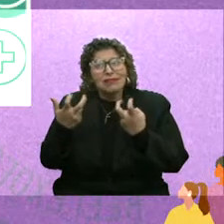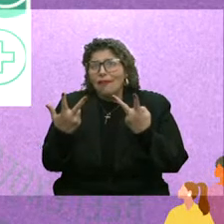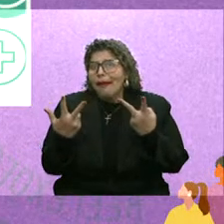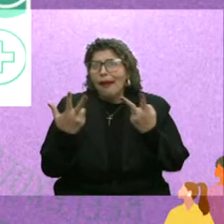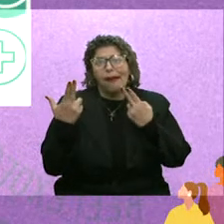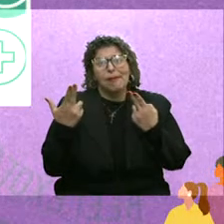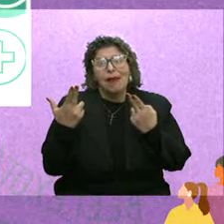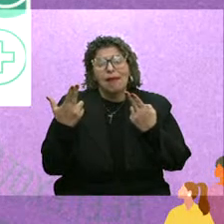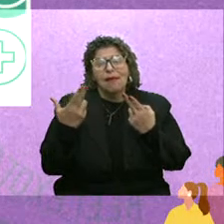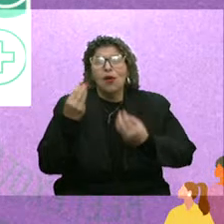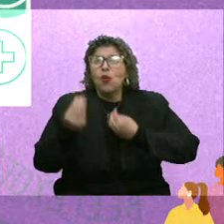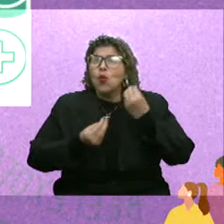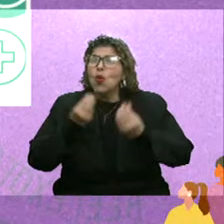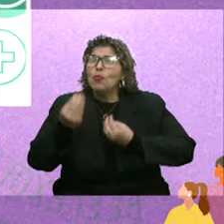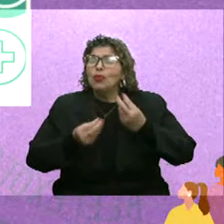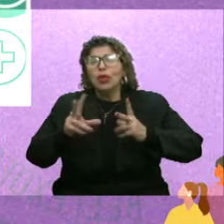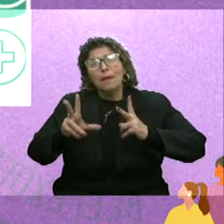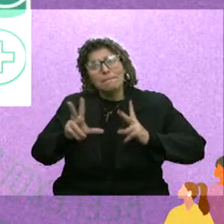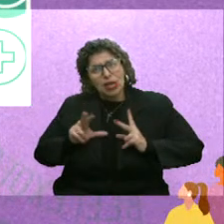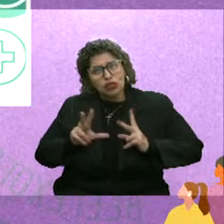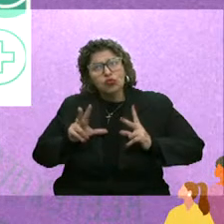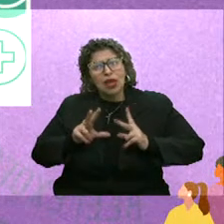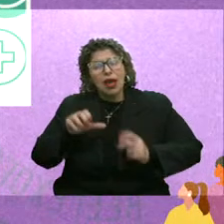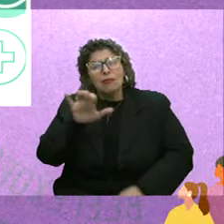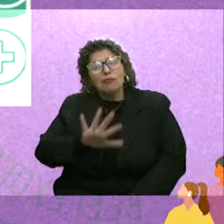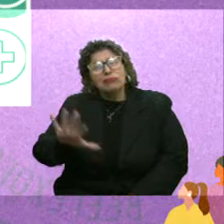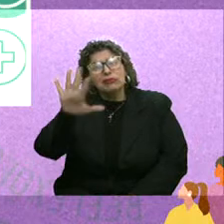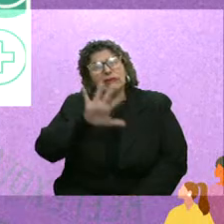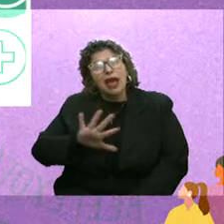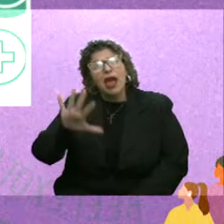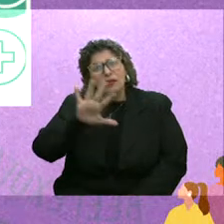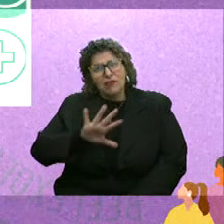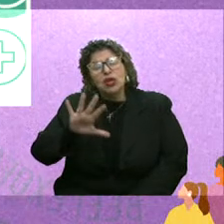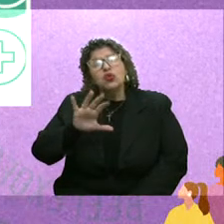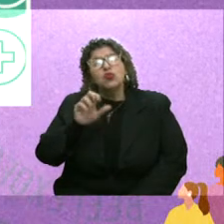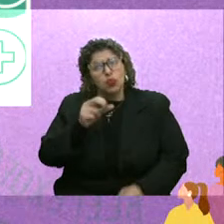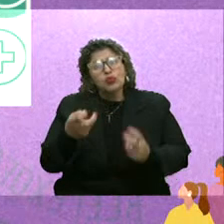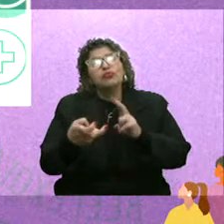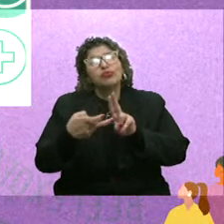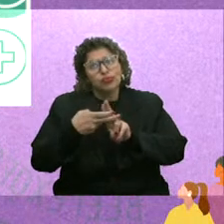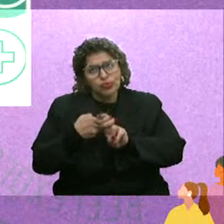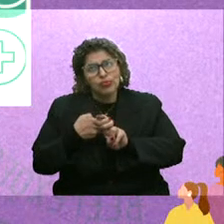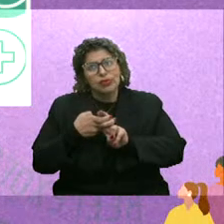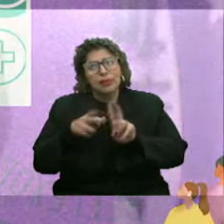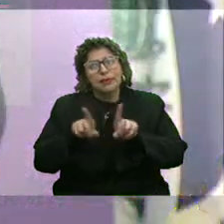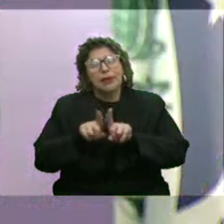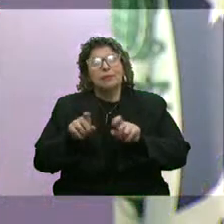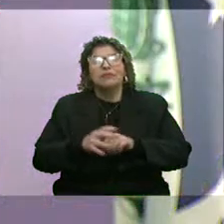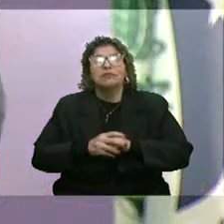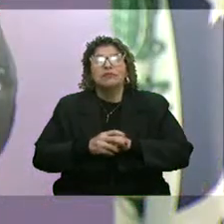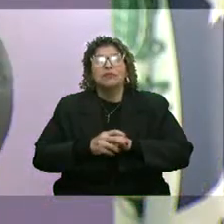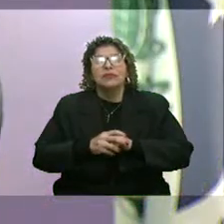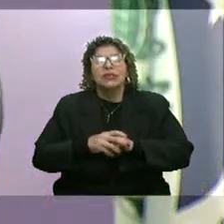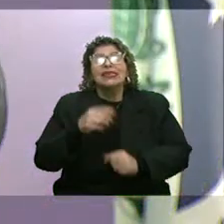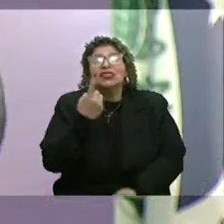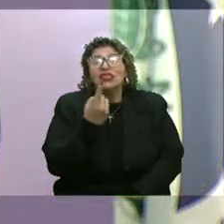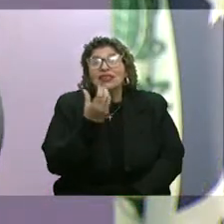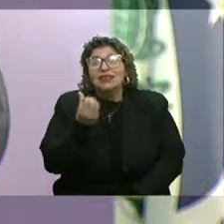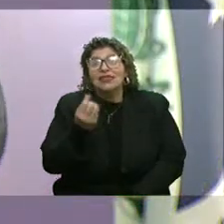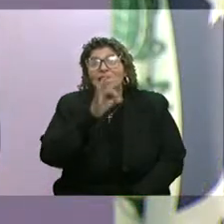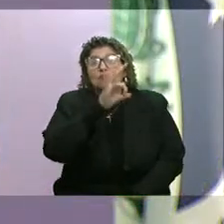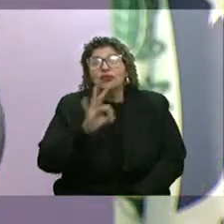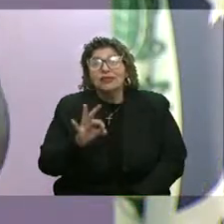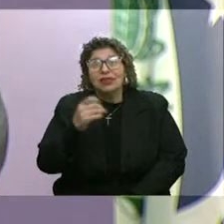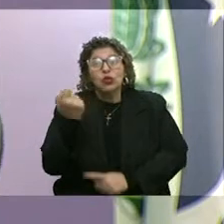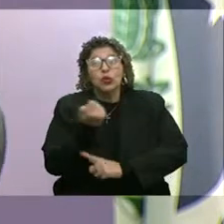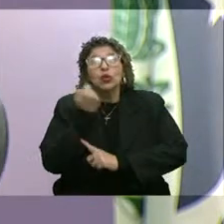gente ter em mente. Como é que quem usa o sistema privado olha para o SUS? E é importante dizer o seguinte, são 16%